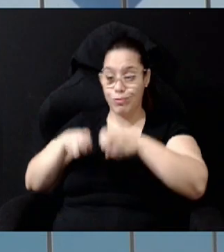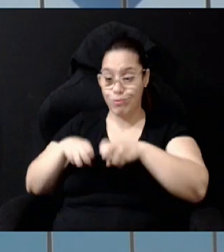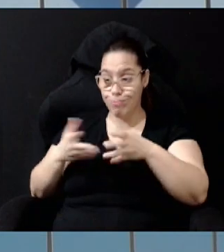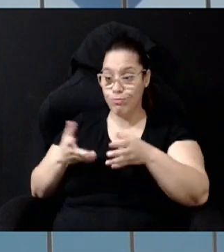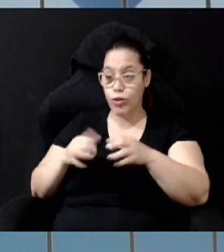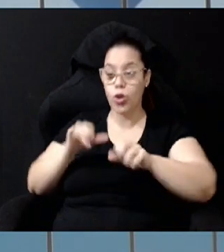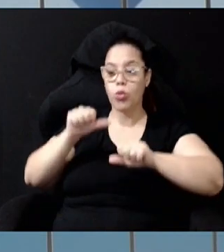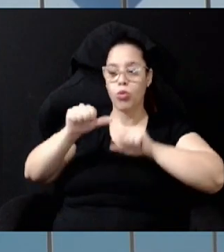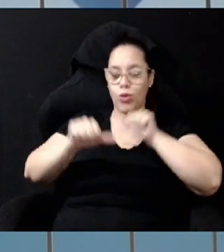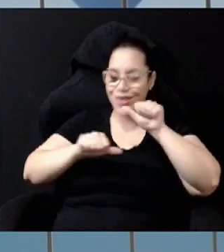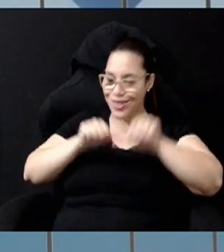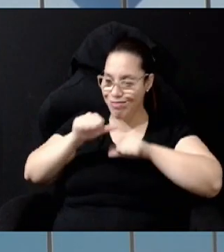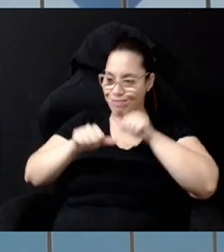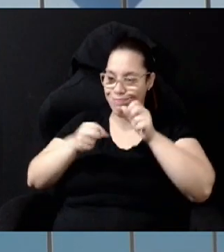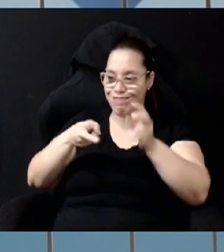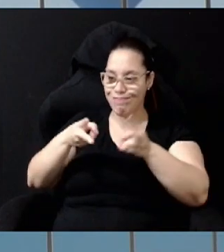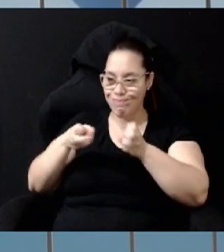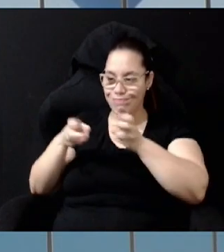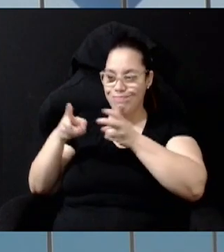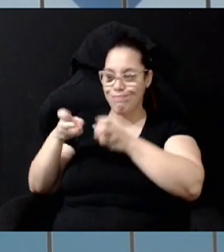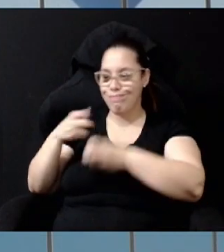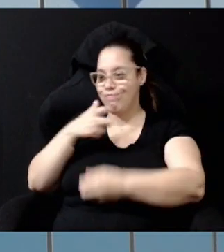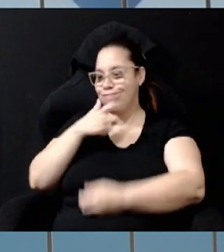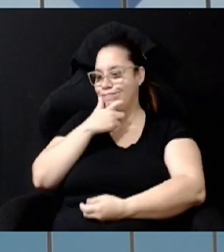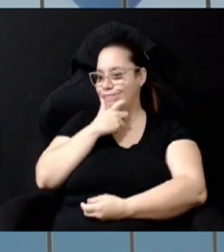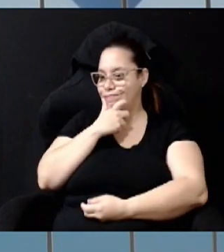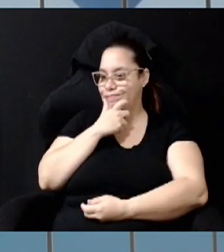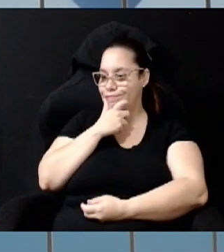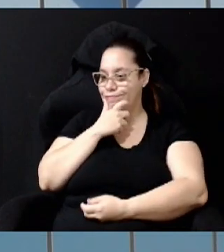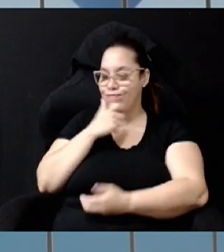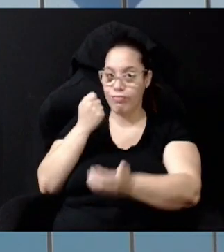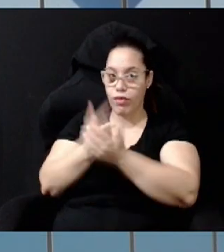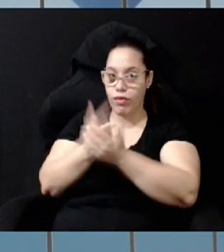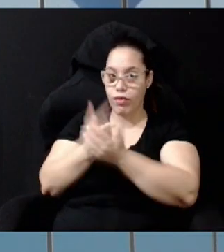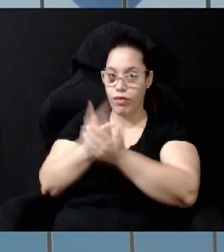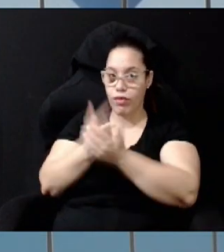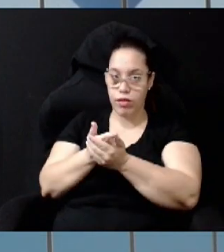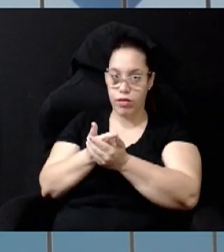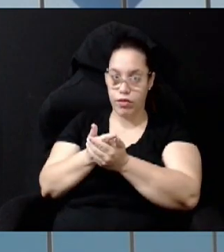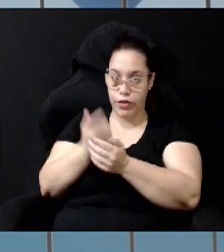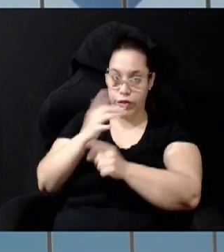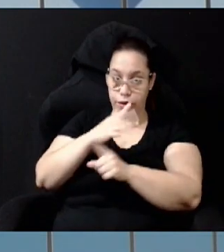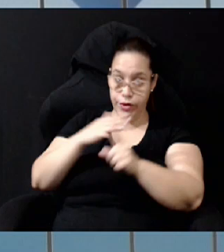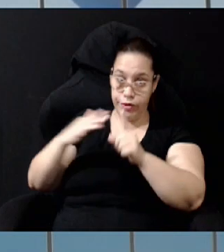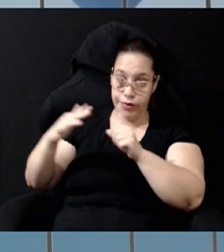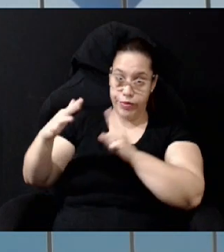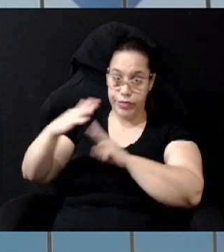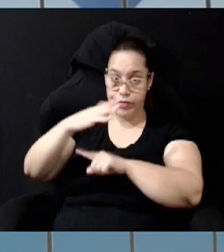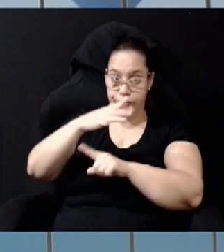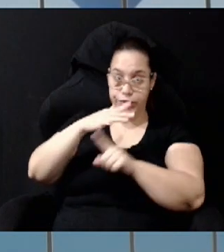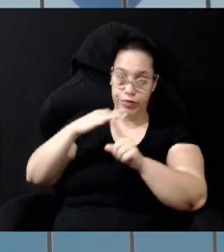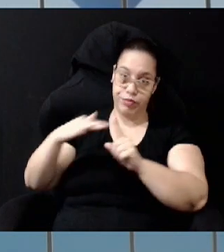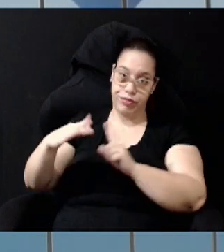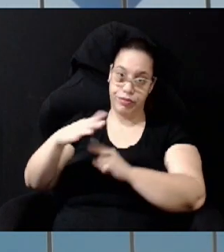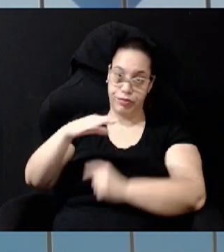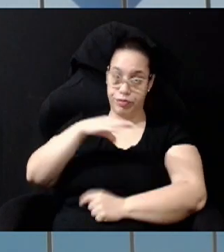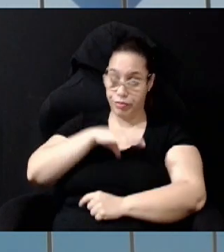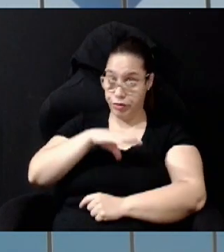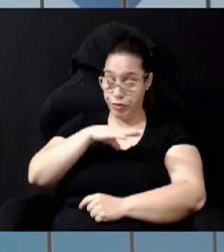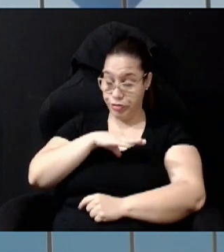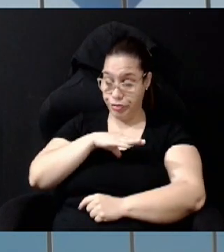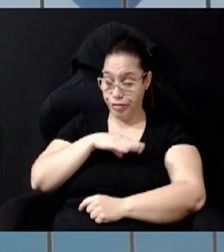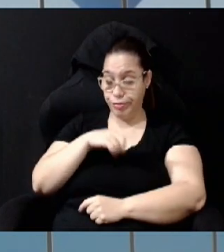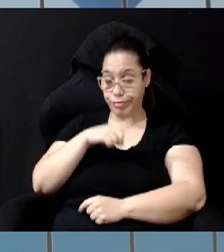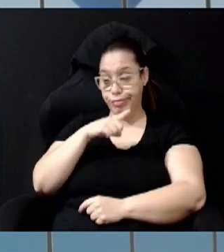essa perspectiva. E a lei de pagamento por serviços ambientais, ela existe no município, tem, né,